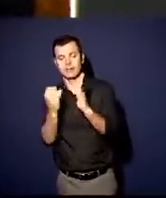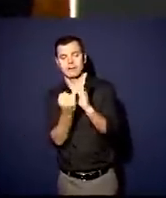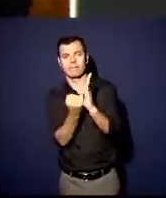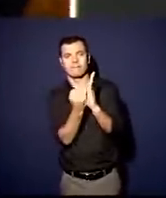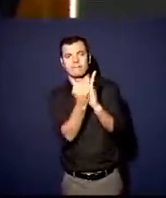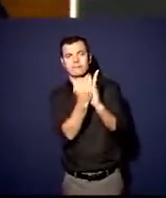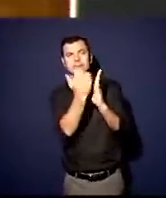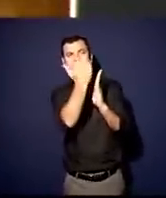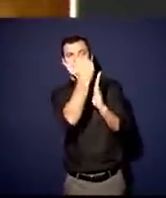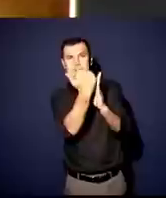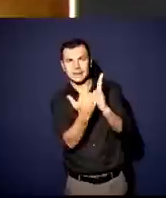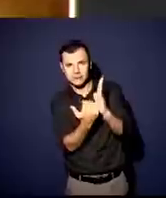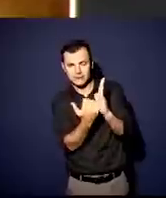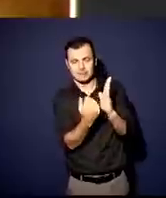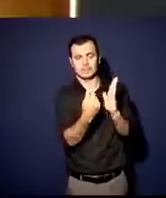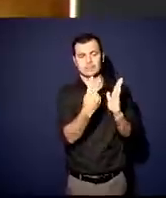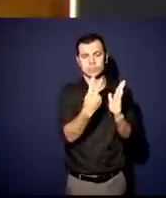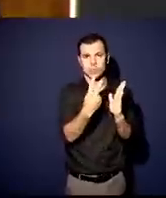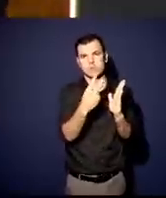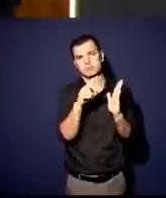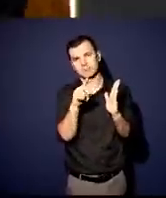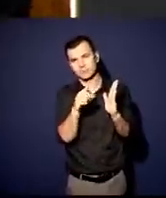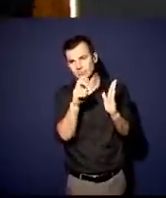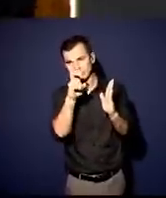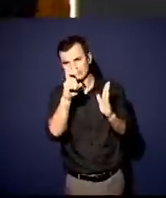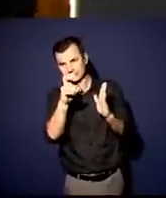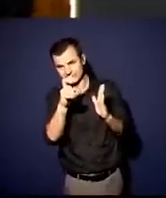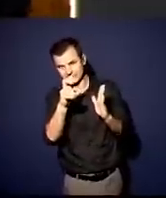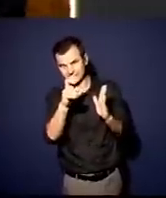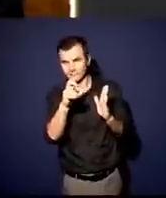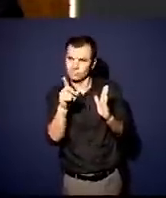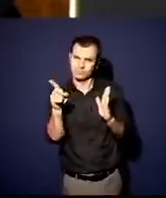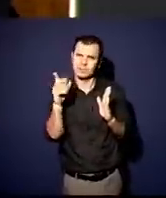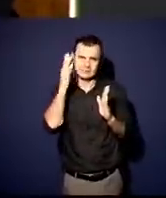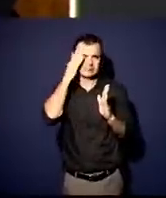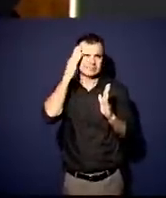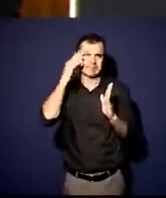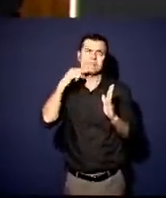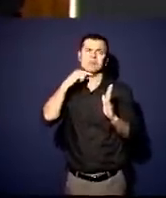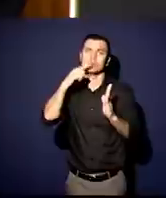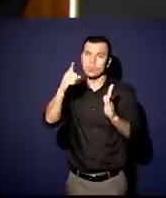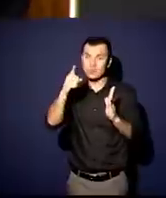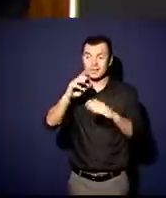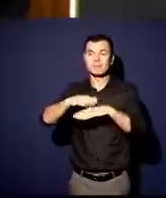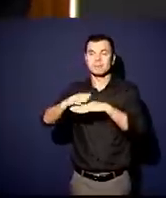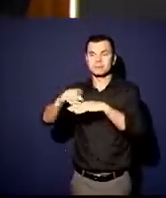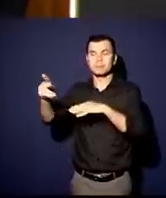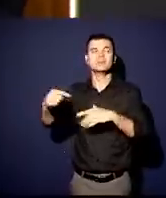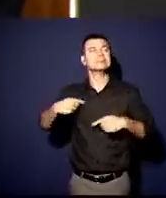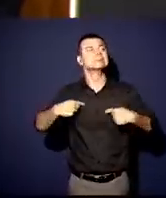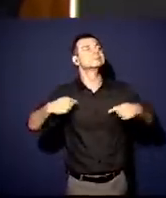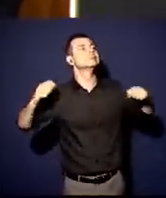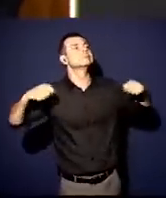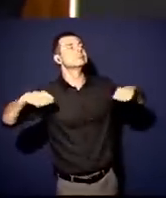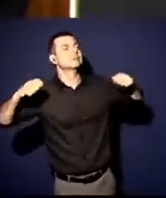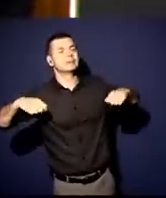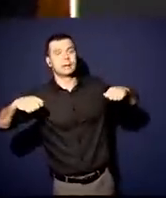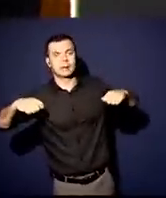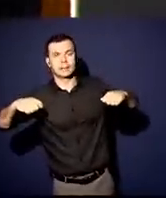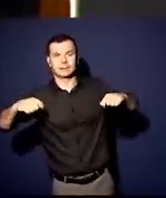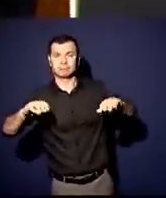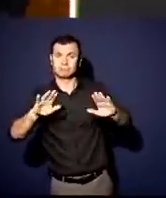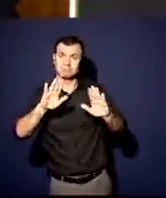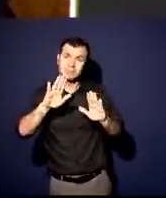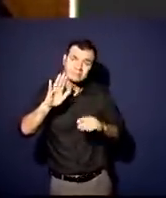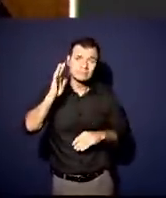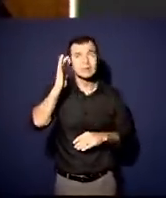para 2,5, é o que ele vai dizer. Né? Mas a minha suposição é que essa inflação vai